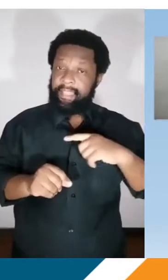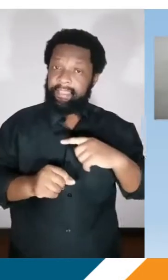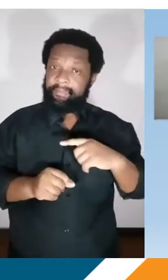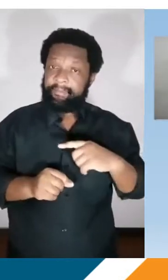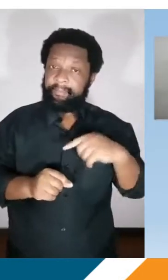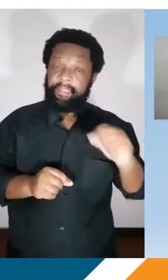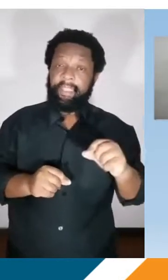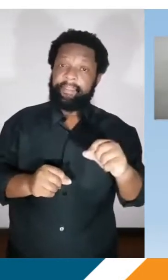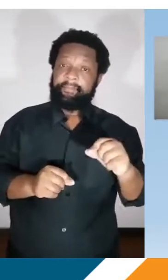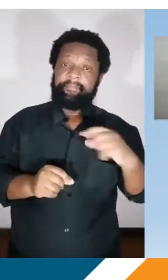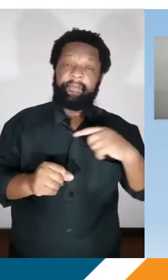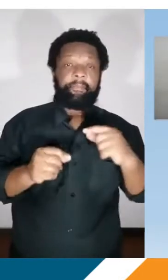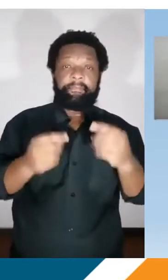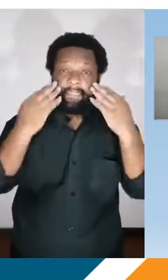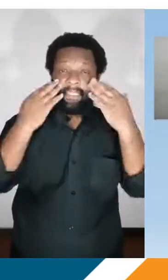que vai